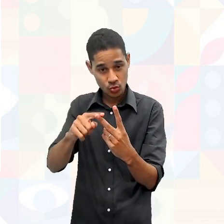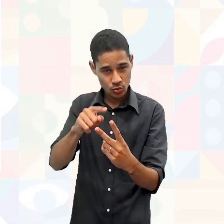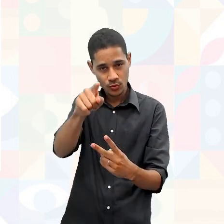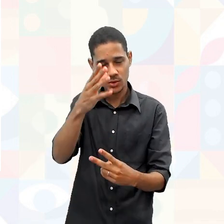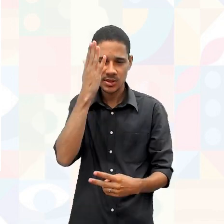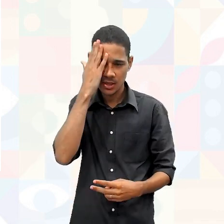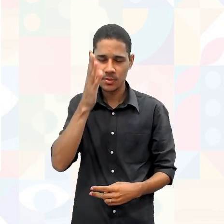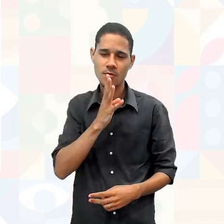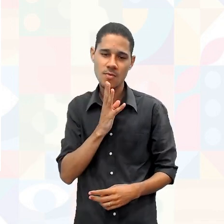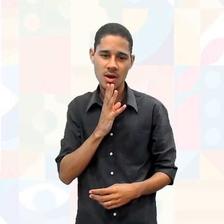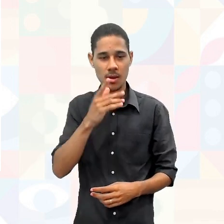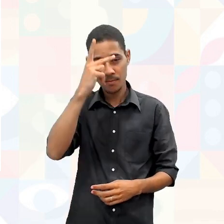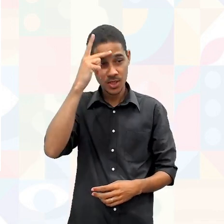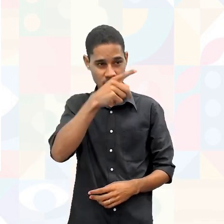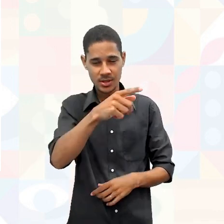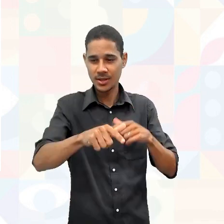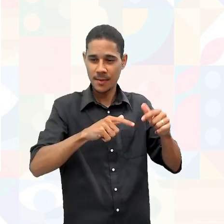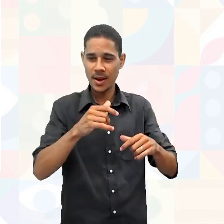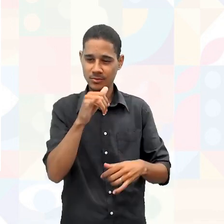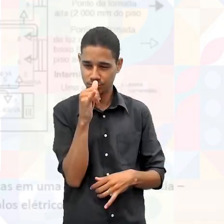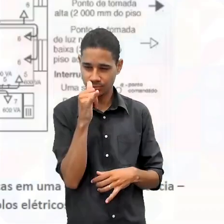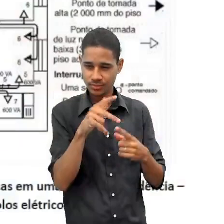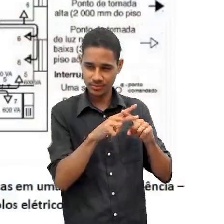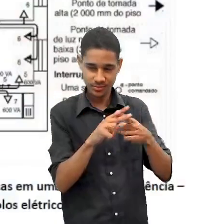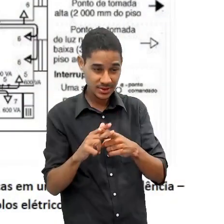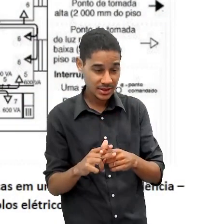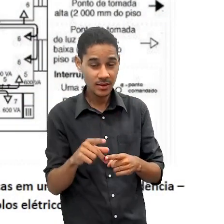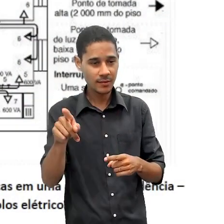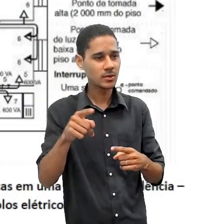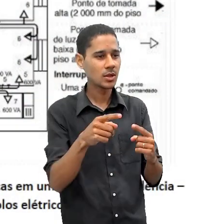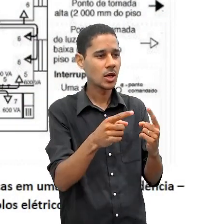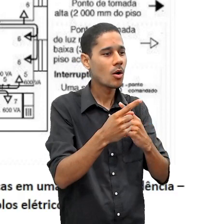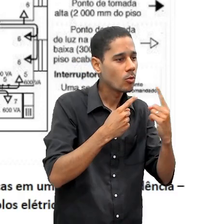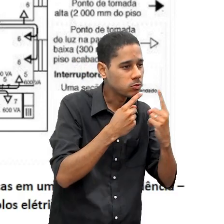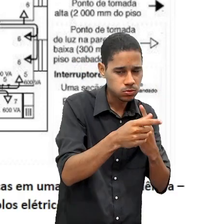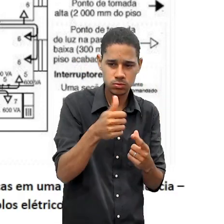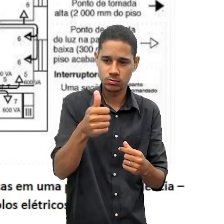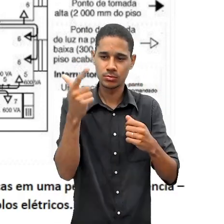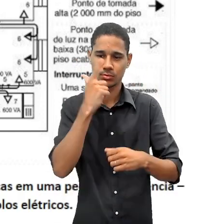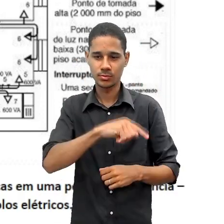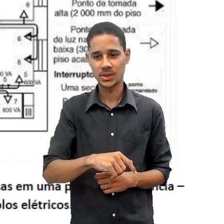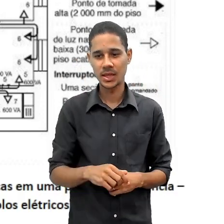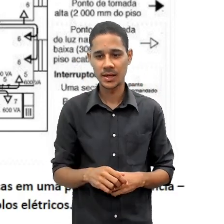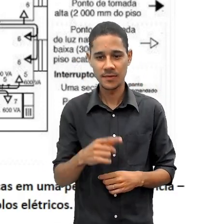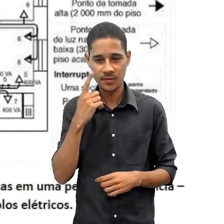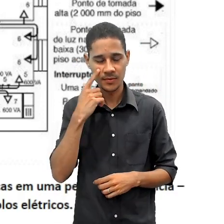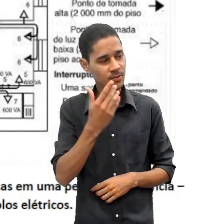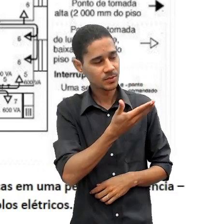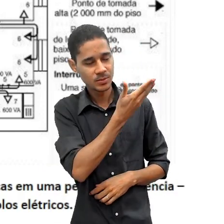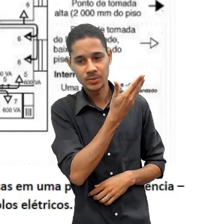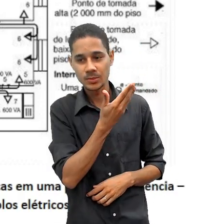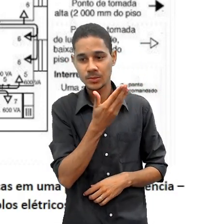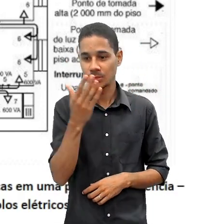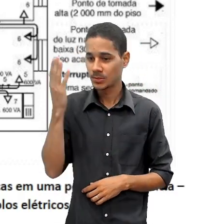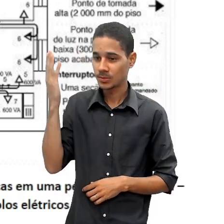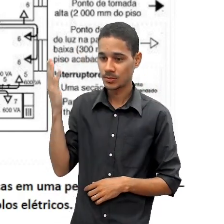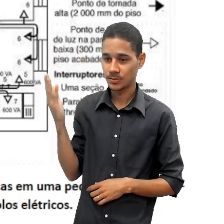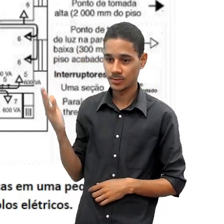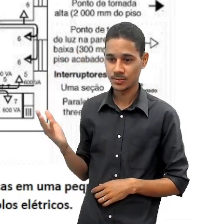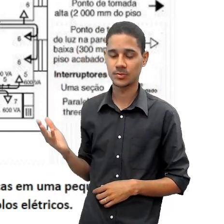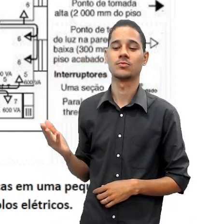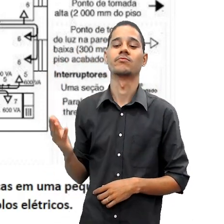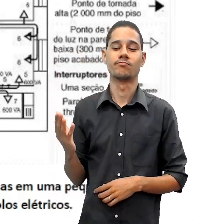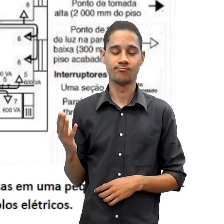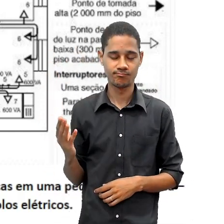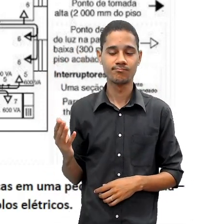os eletricistas, tá certo? Aqui a gente tem as tabelas mostrando a discriminação desses materiais, como a gente tem também no nosso e-book,